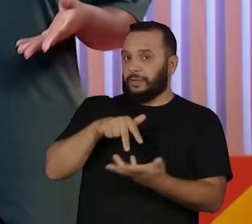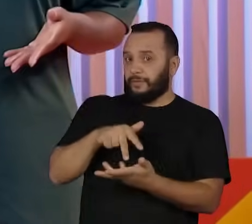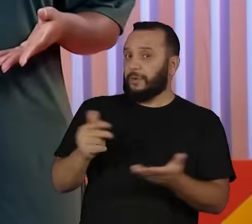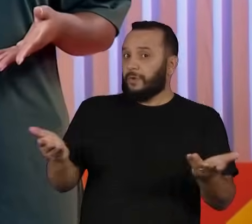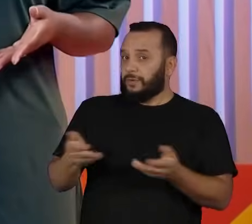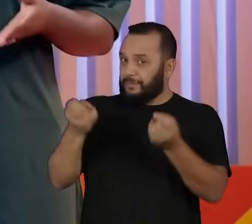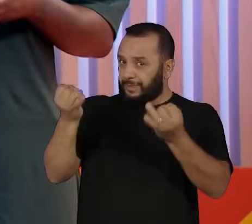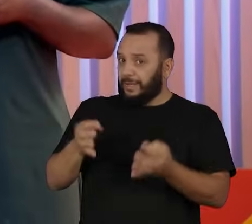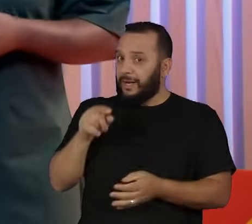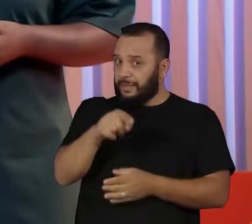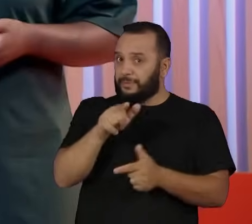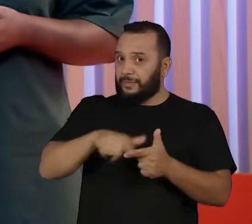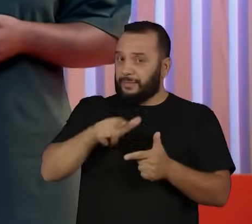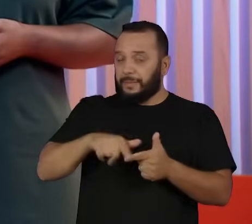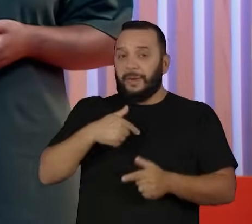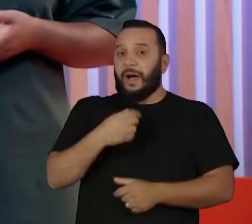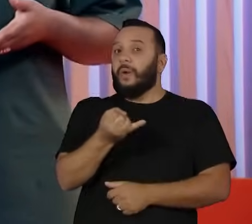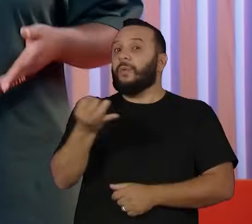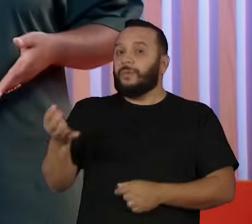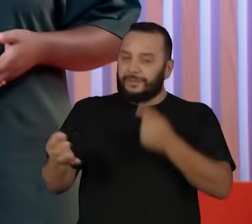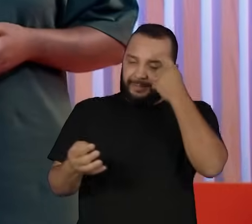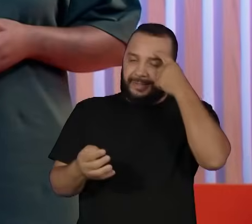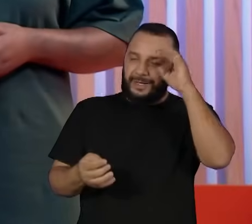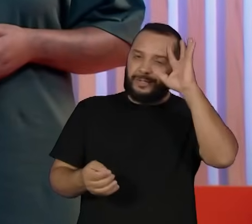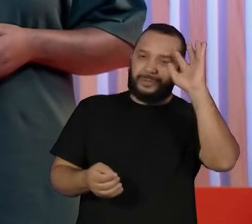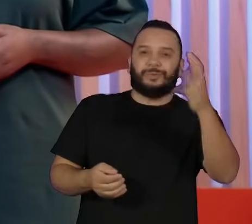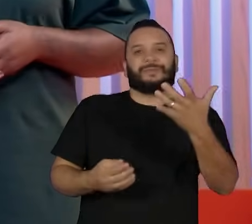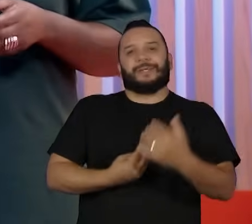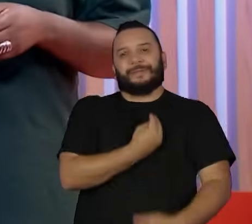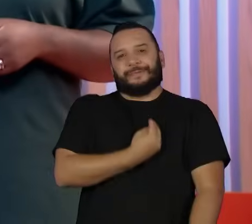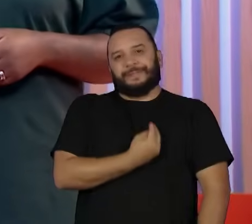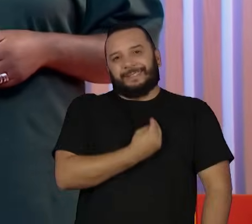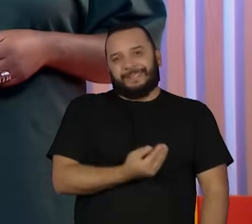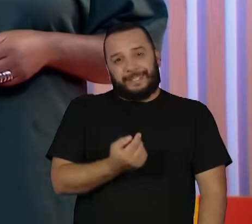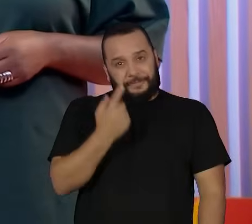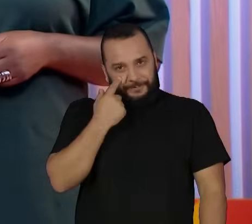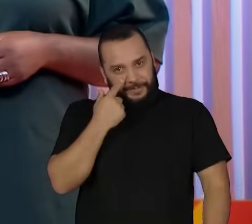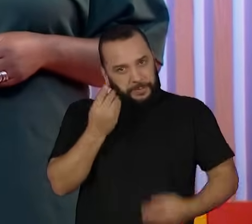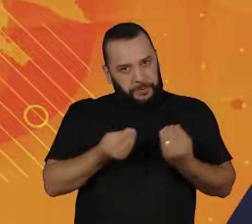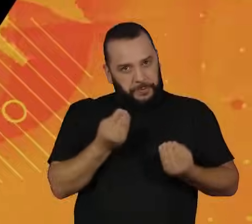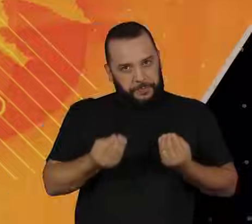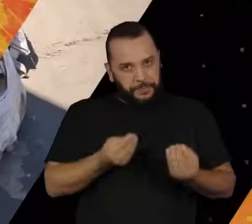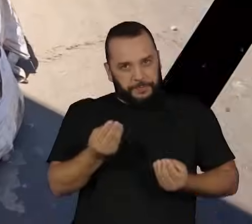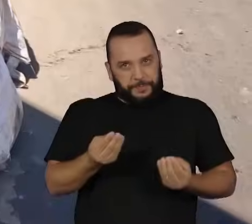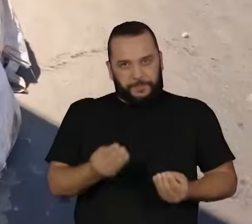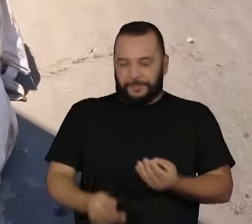para alguns, é também solução e modo de vida. Dá só uma olhada.